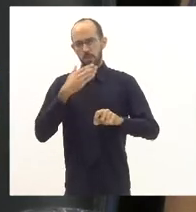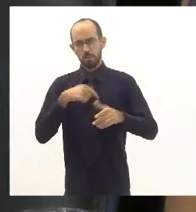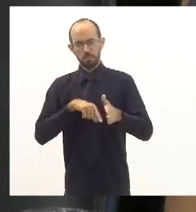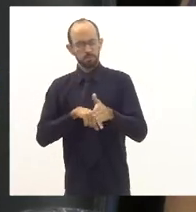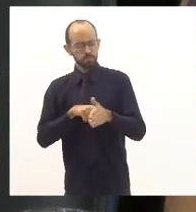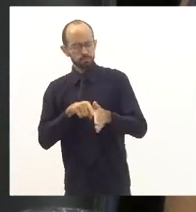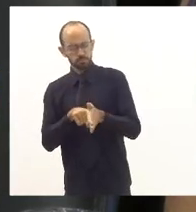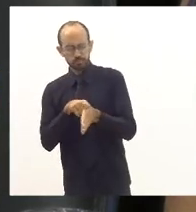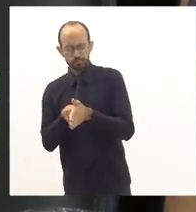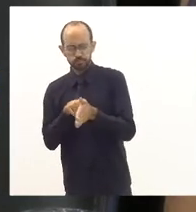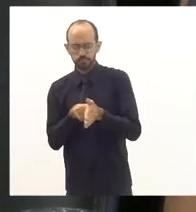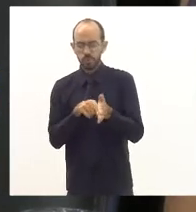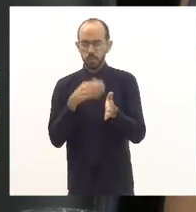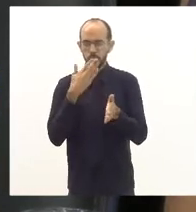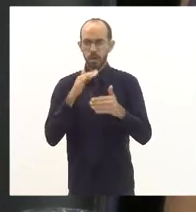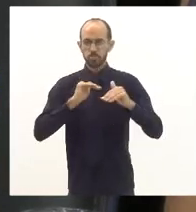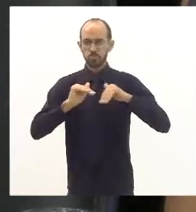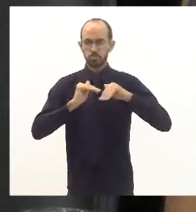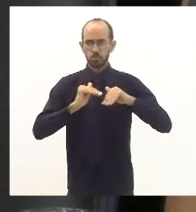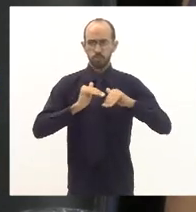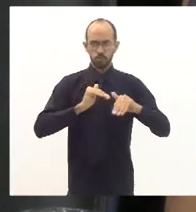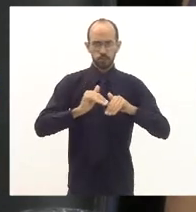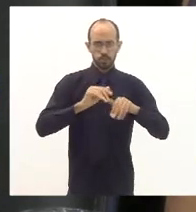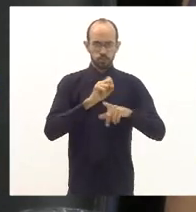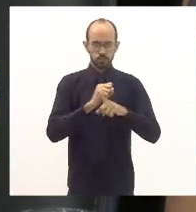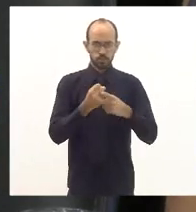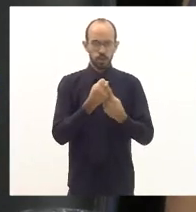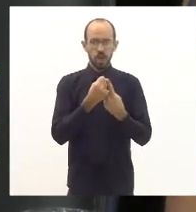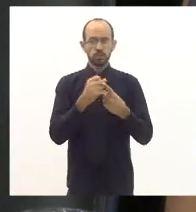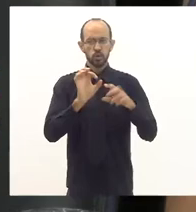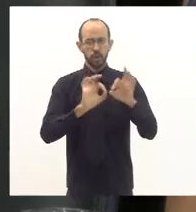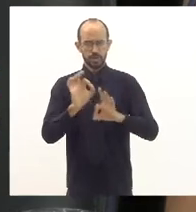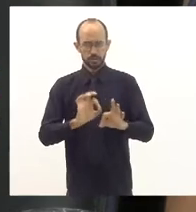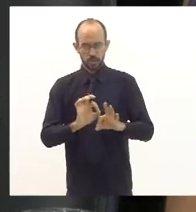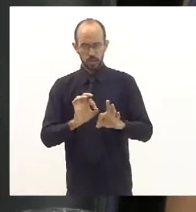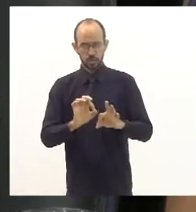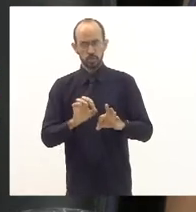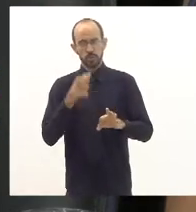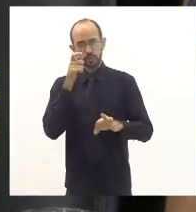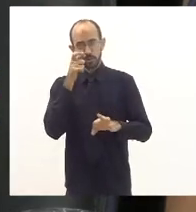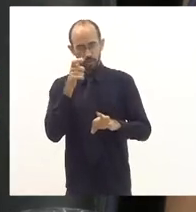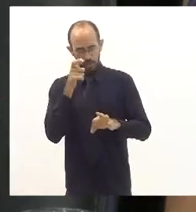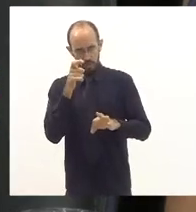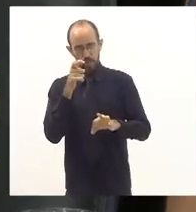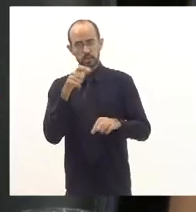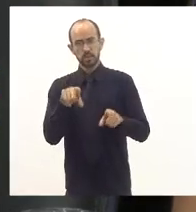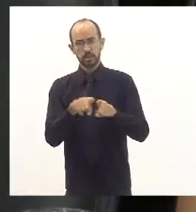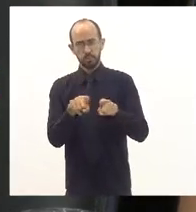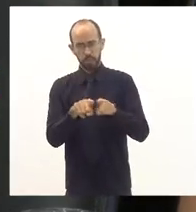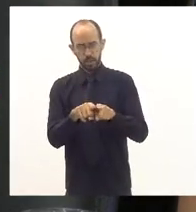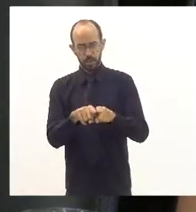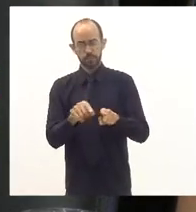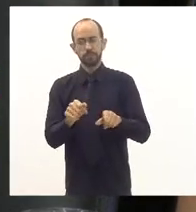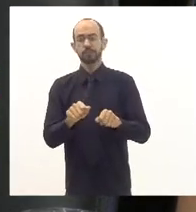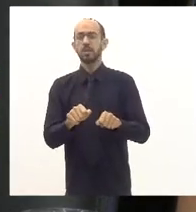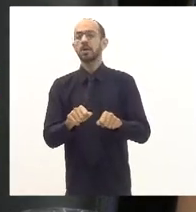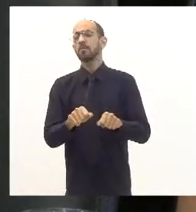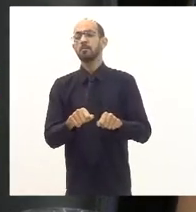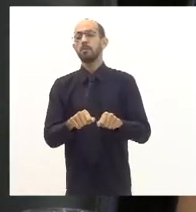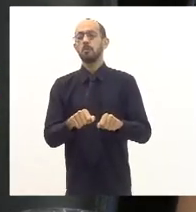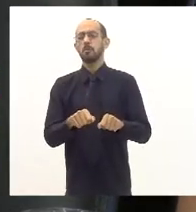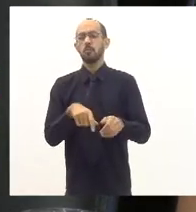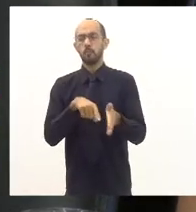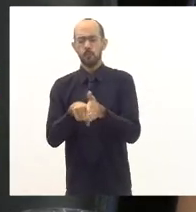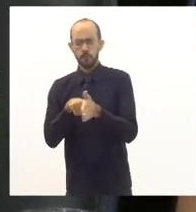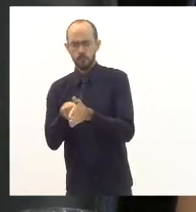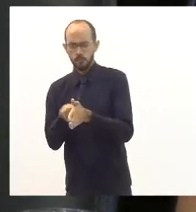sociais e pessoas interessadas nessa discussão que foi mapeado, né, pelo Estado, com um